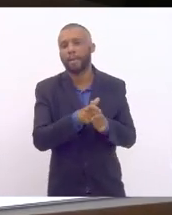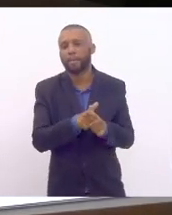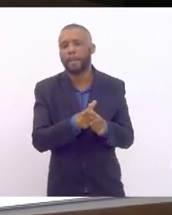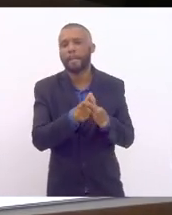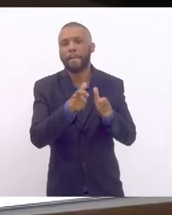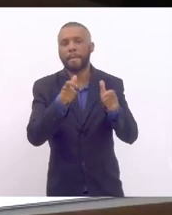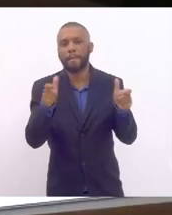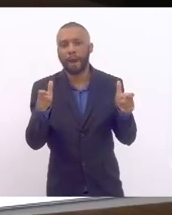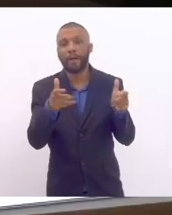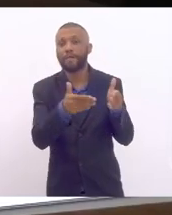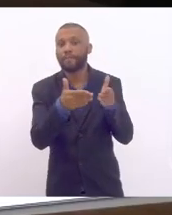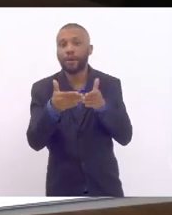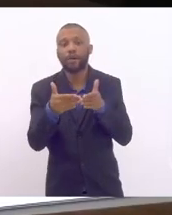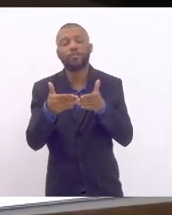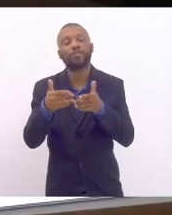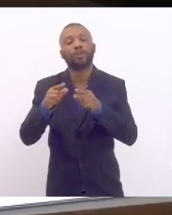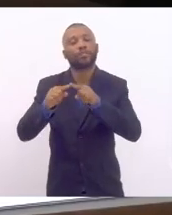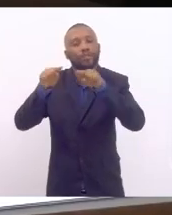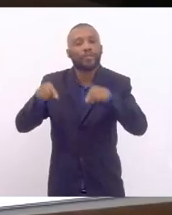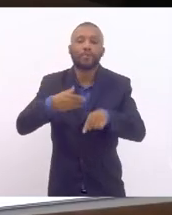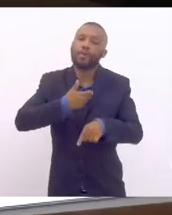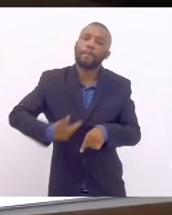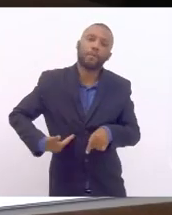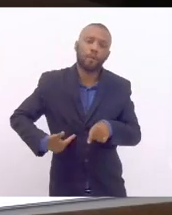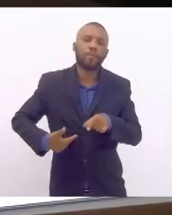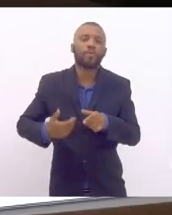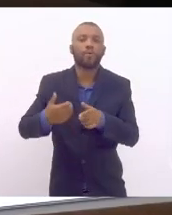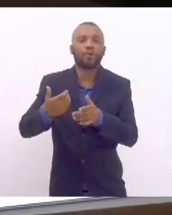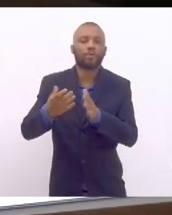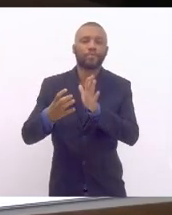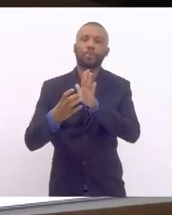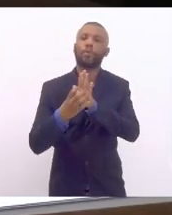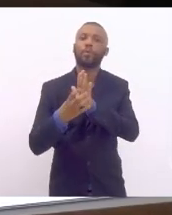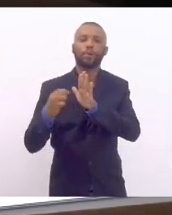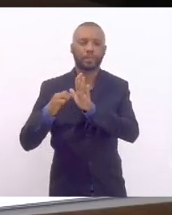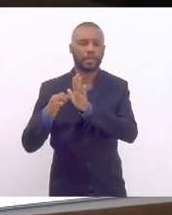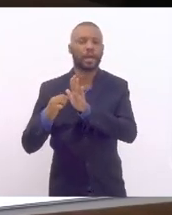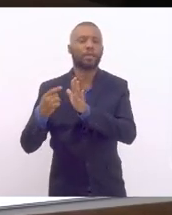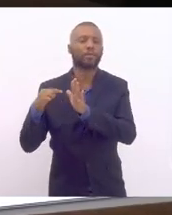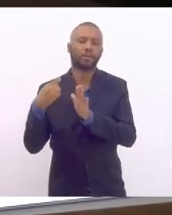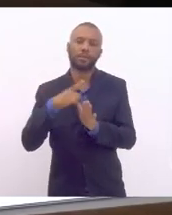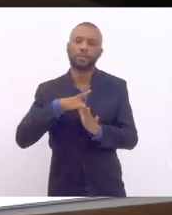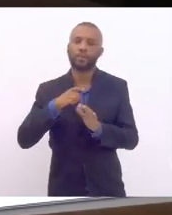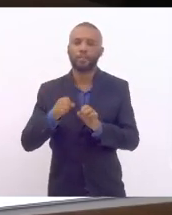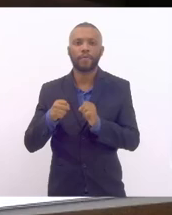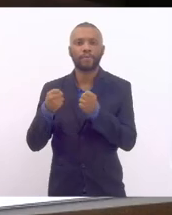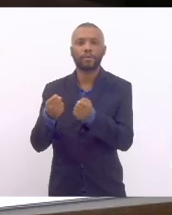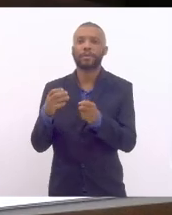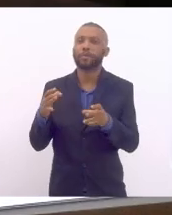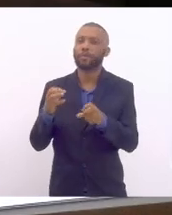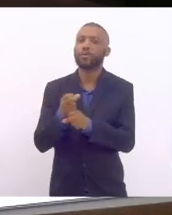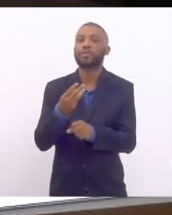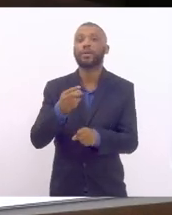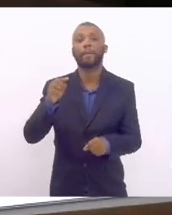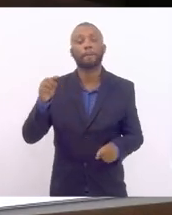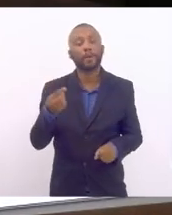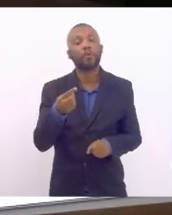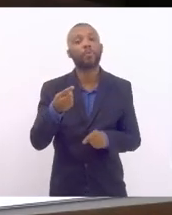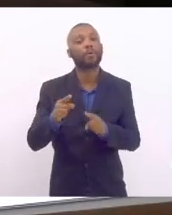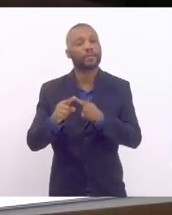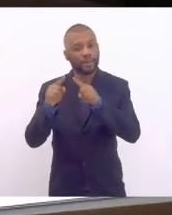nossa mão de obra direta os servidores públicos que atuam nós temos um uma força de quase 3 mil servidores